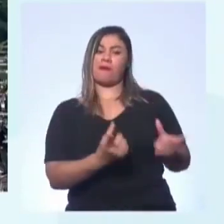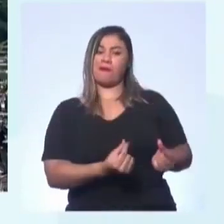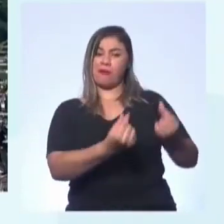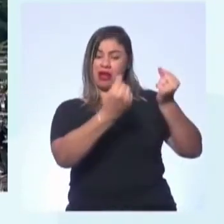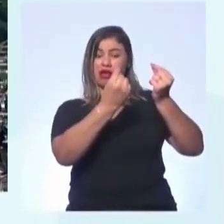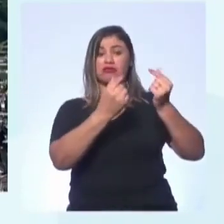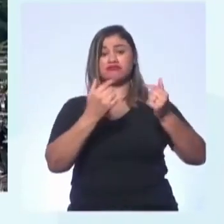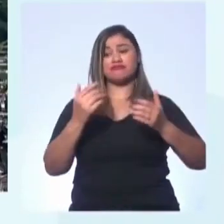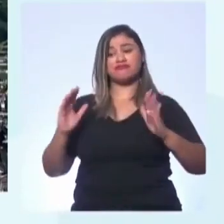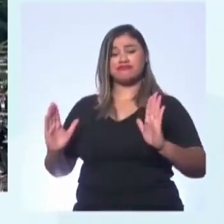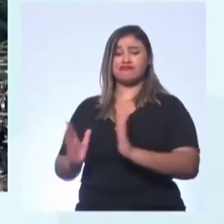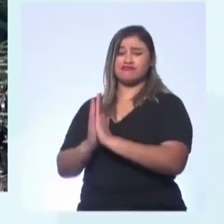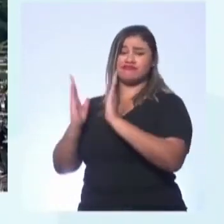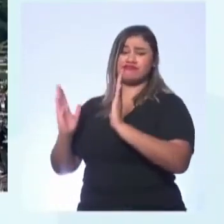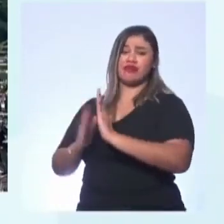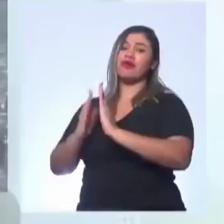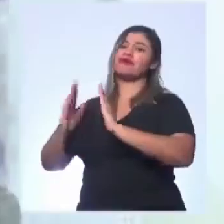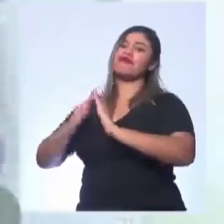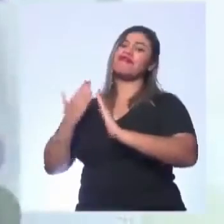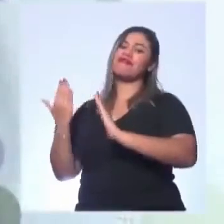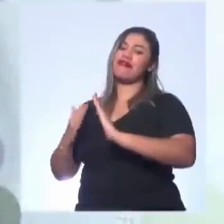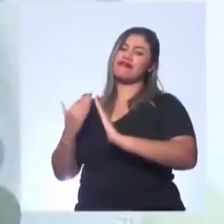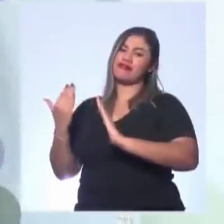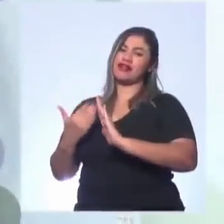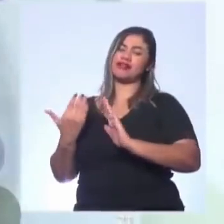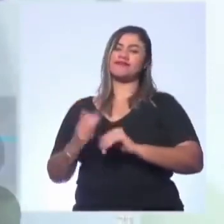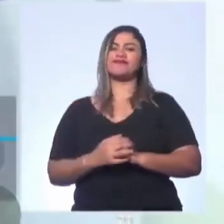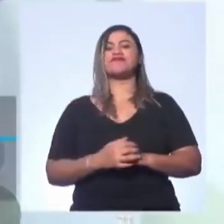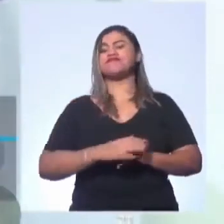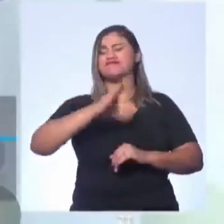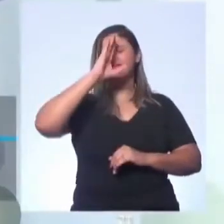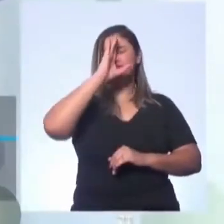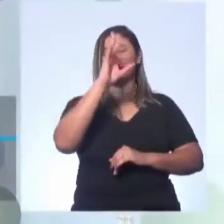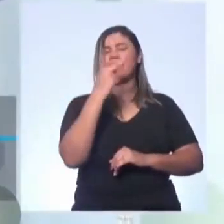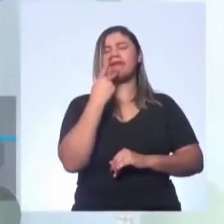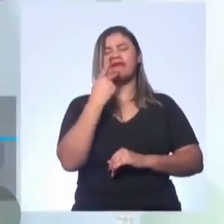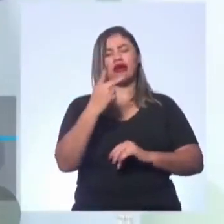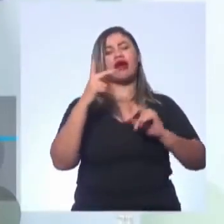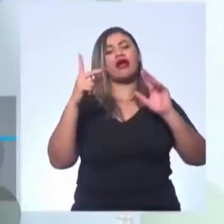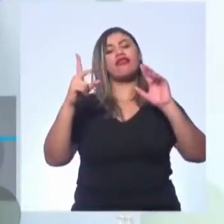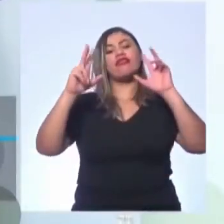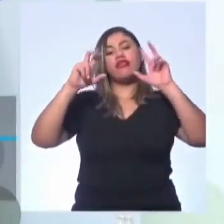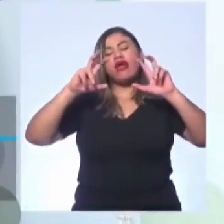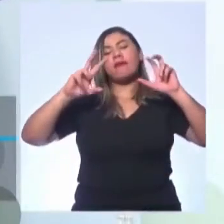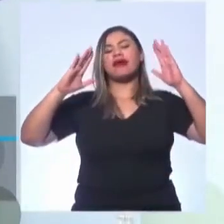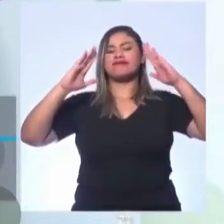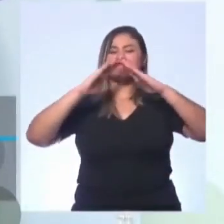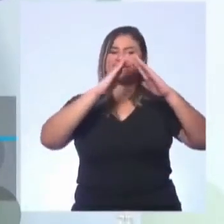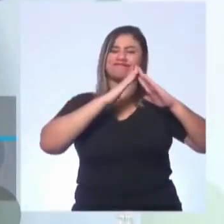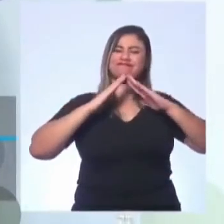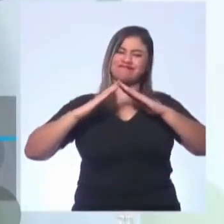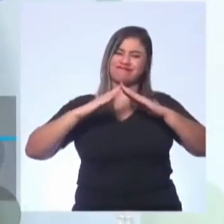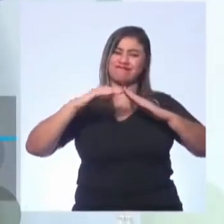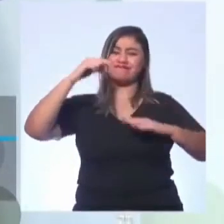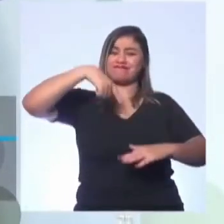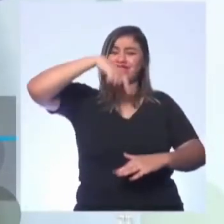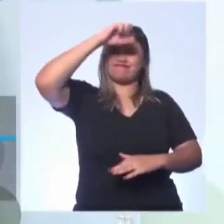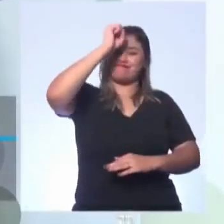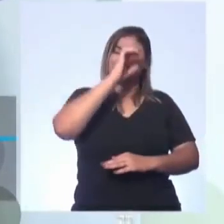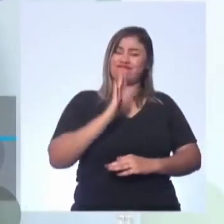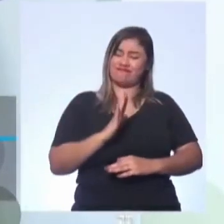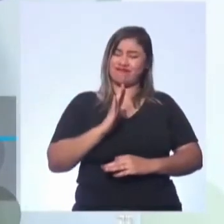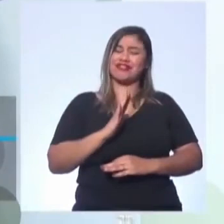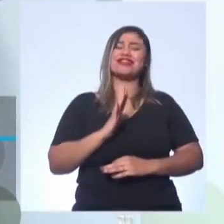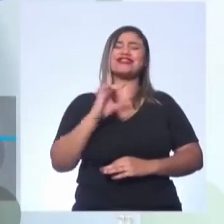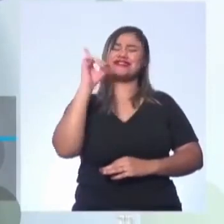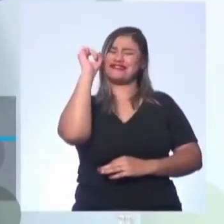questão aí, principalmente quando falamos da moradia, né? Então, a relação aí da moradia aqui no Brasil ainda